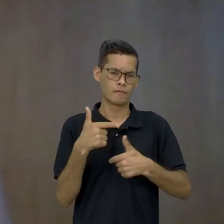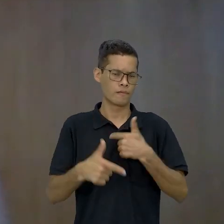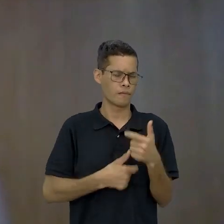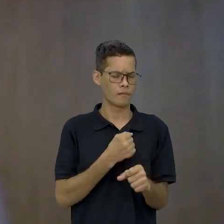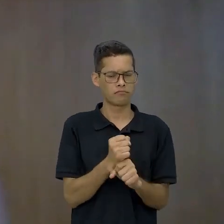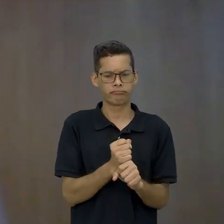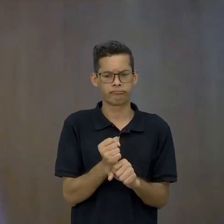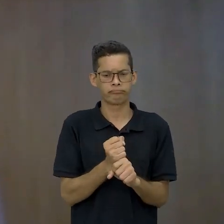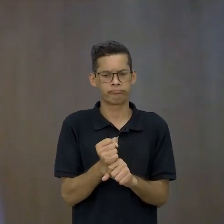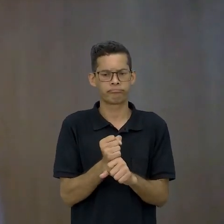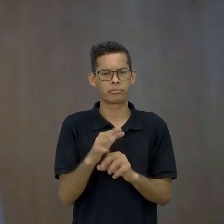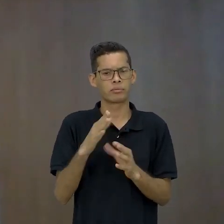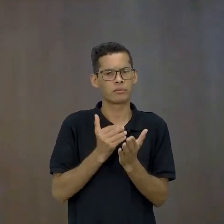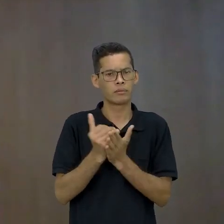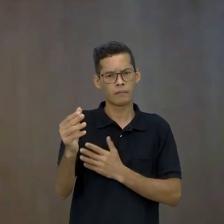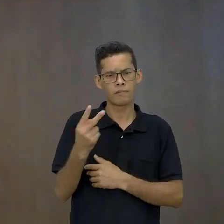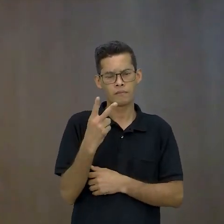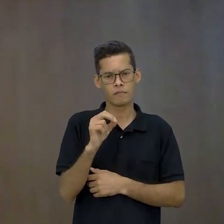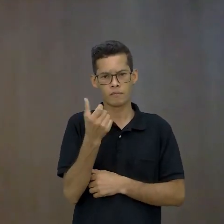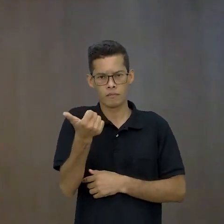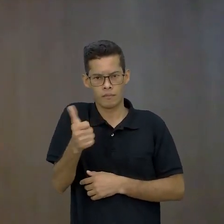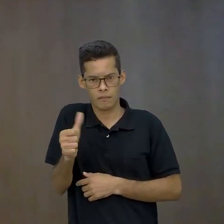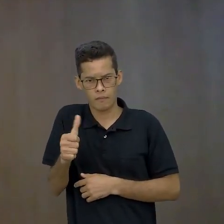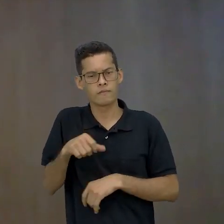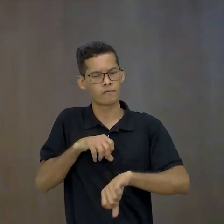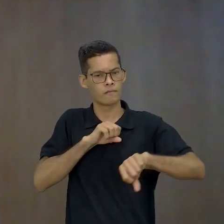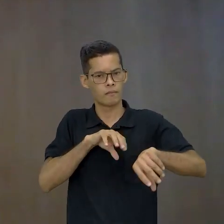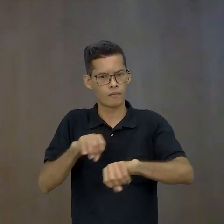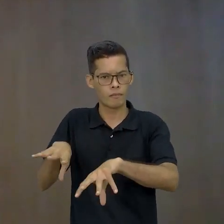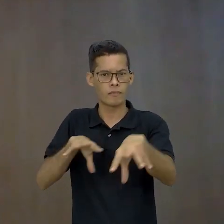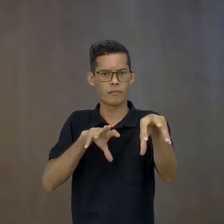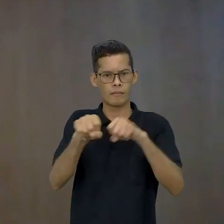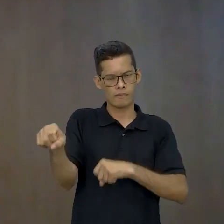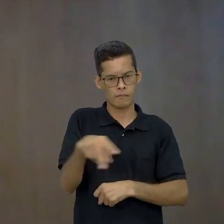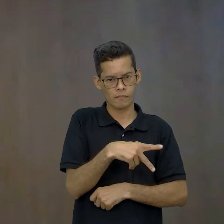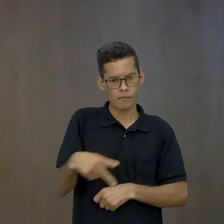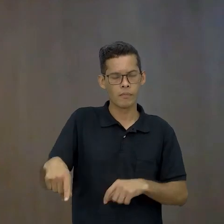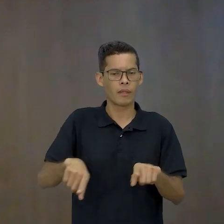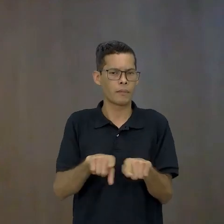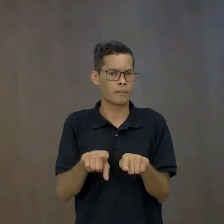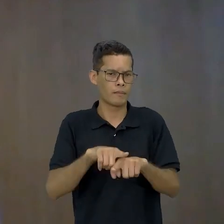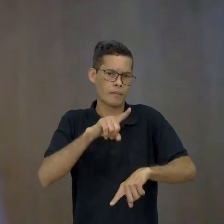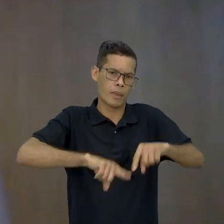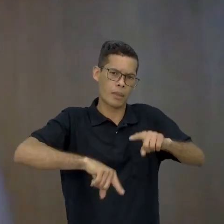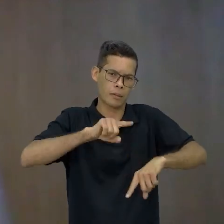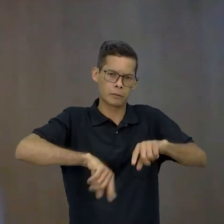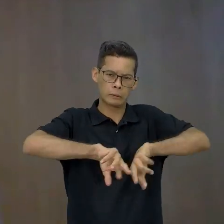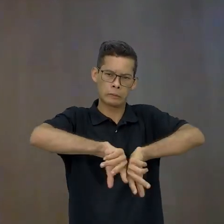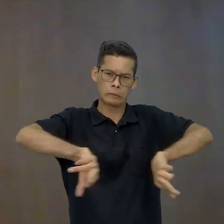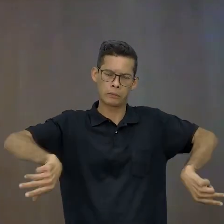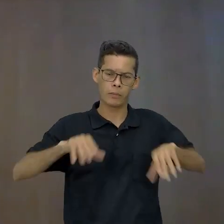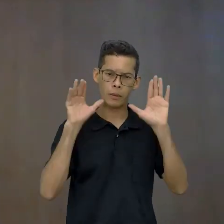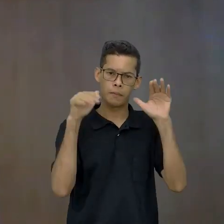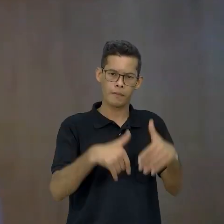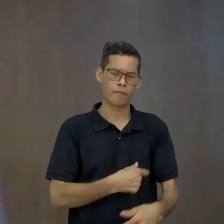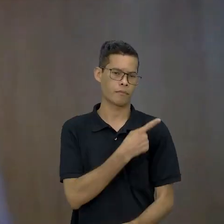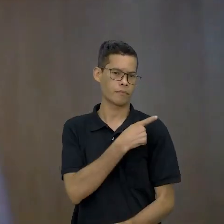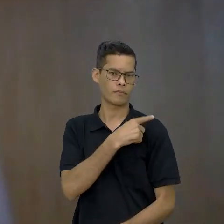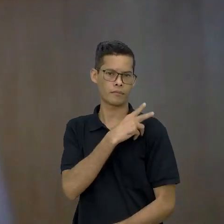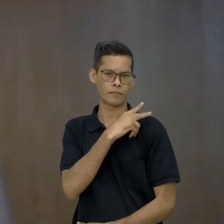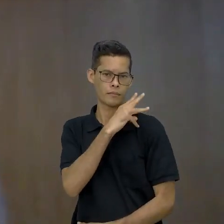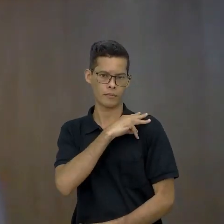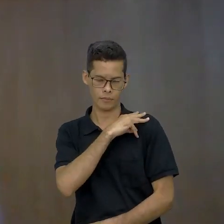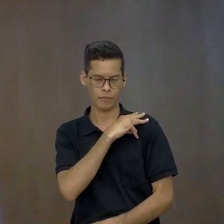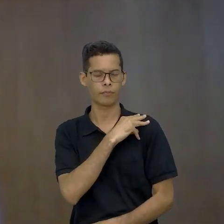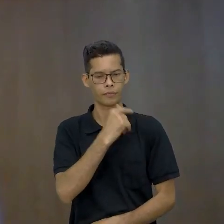então, aí desde 2011, com formação de professores e produção de material de forma mais específica para o ensino médio. Eu sou uma mulher de